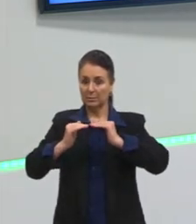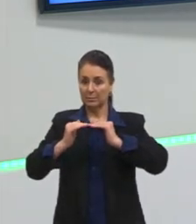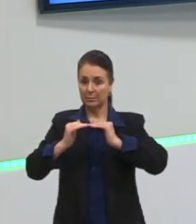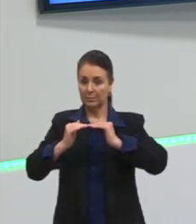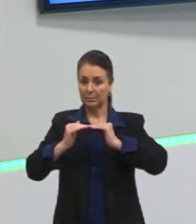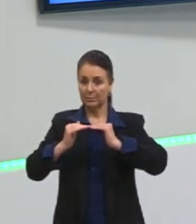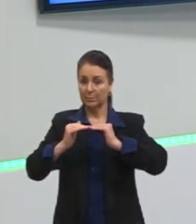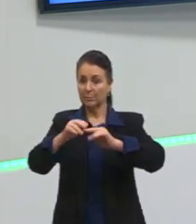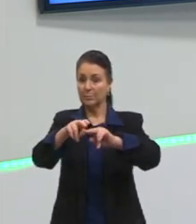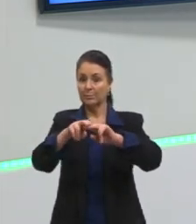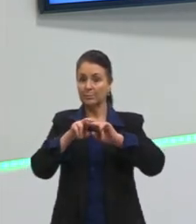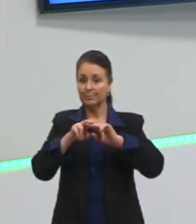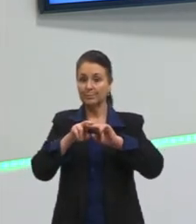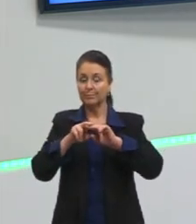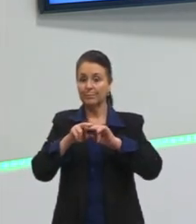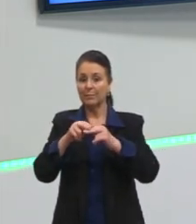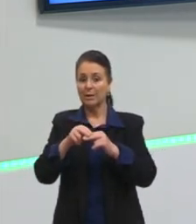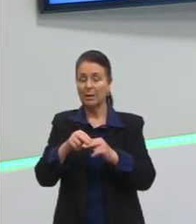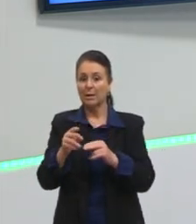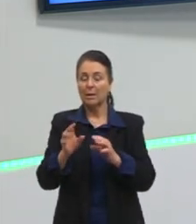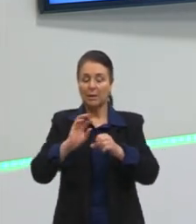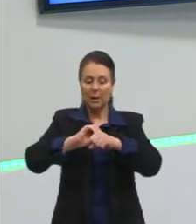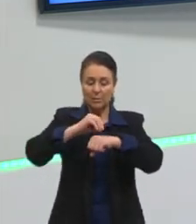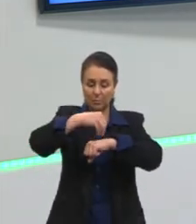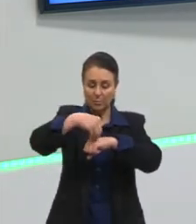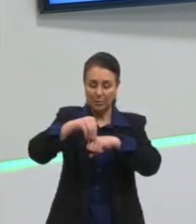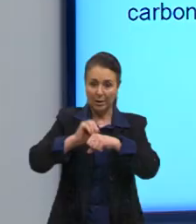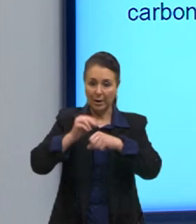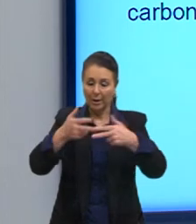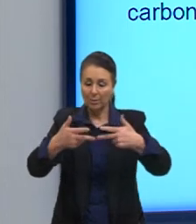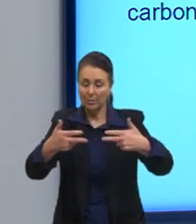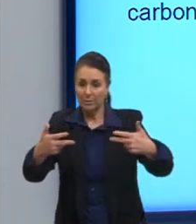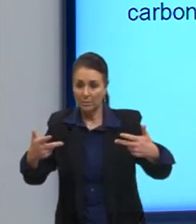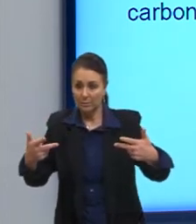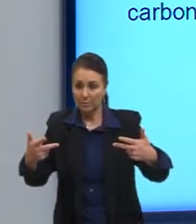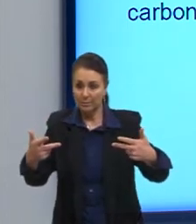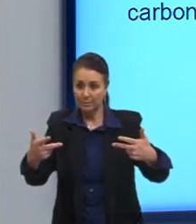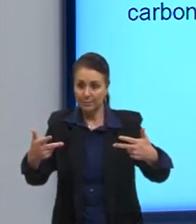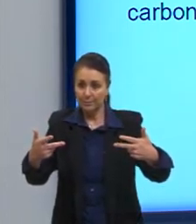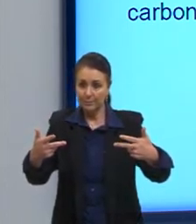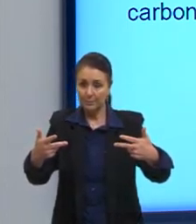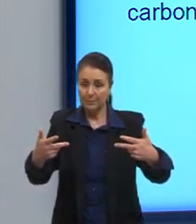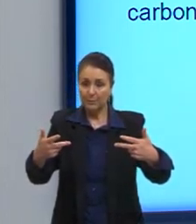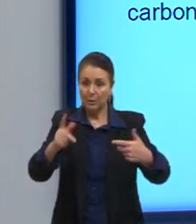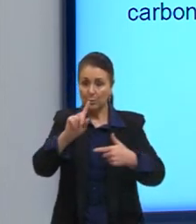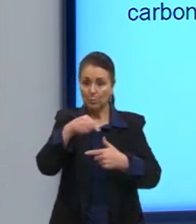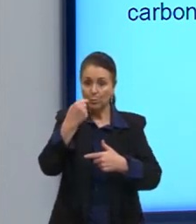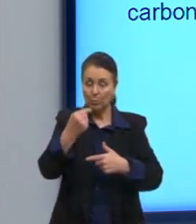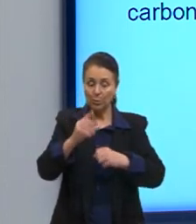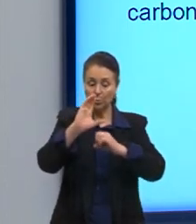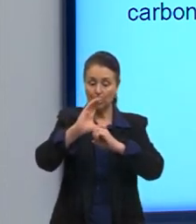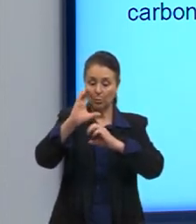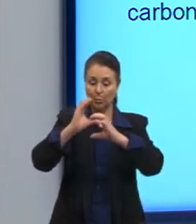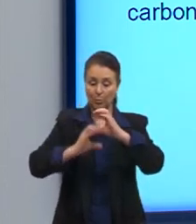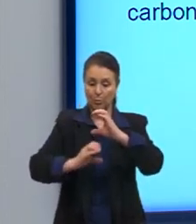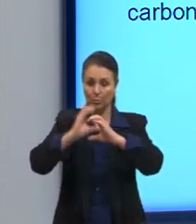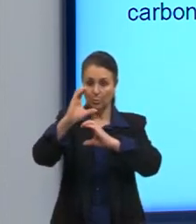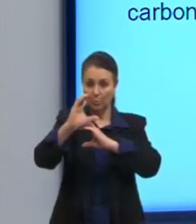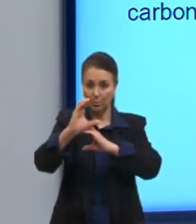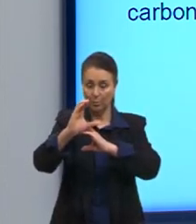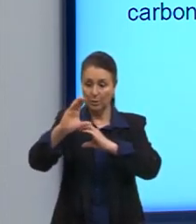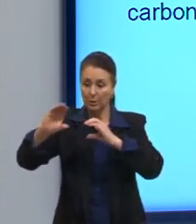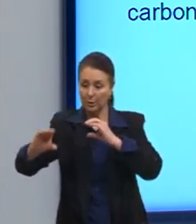E para isso entre essas moléculas Entre esses elementos do do outro composto para completar